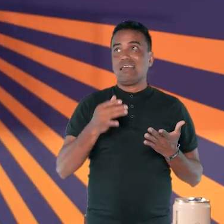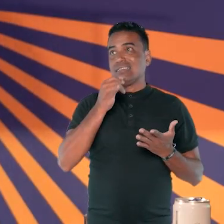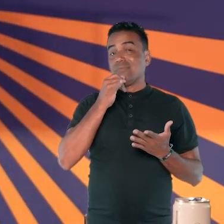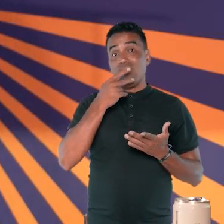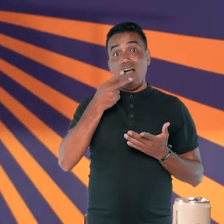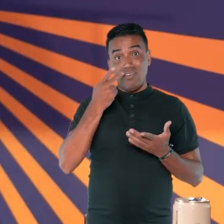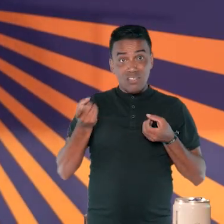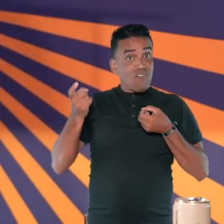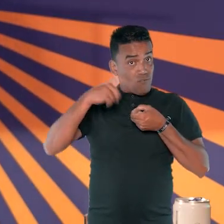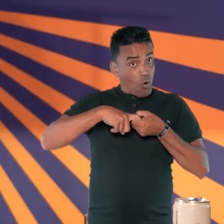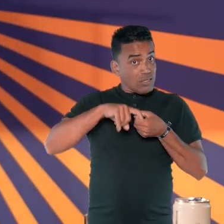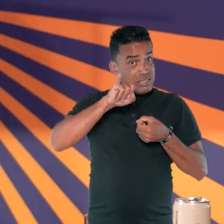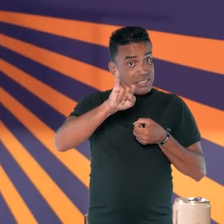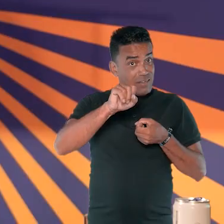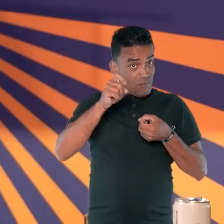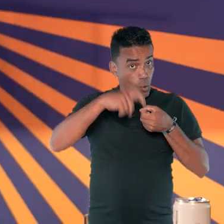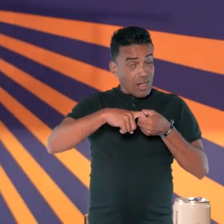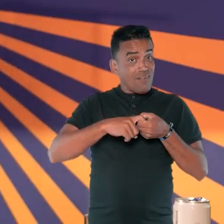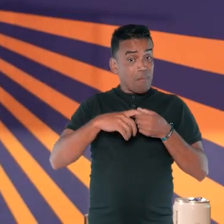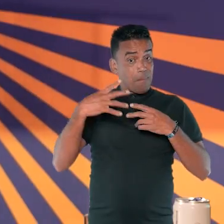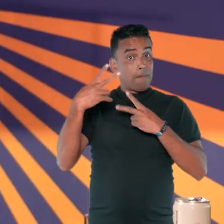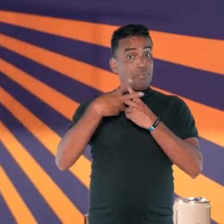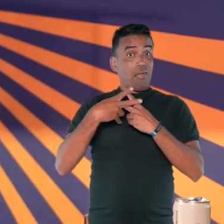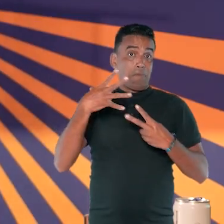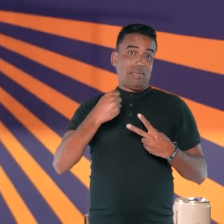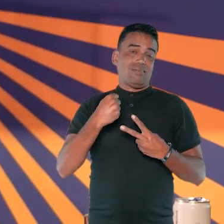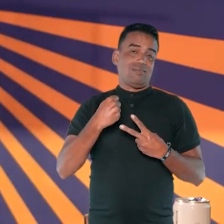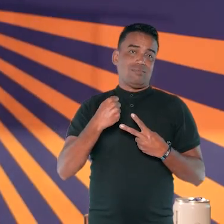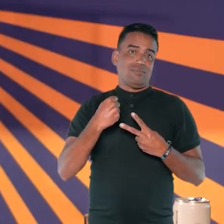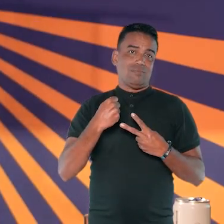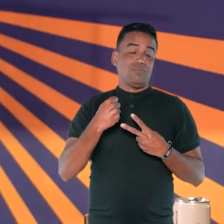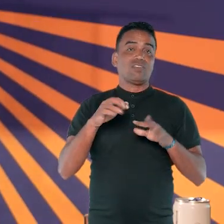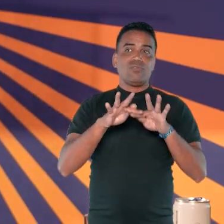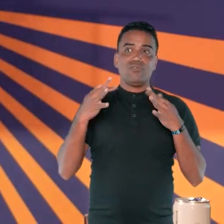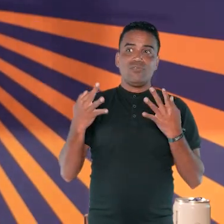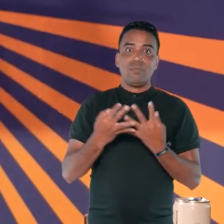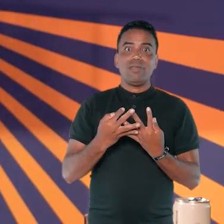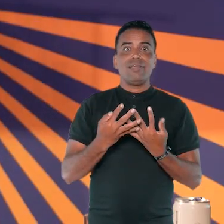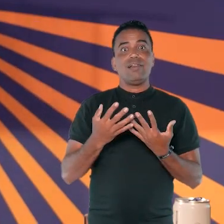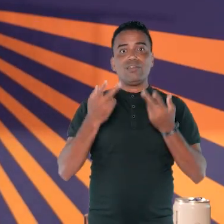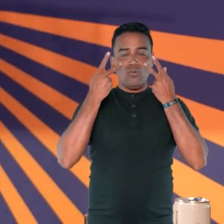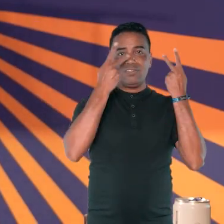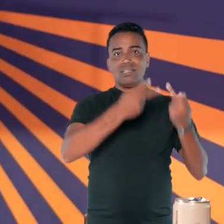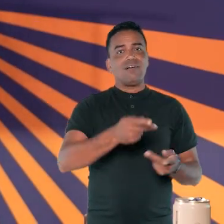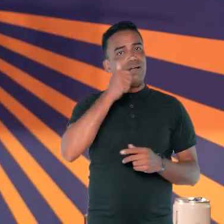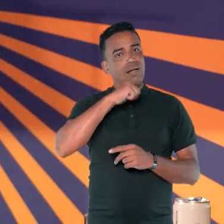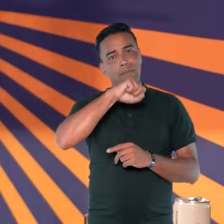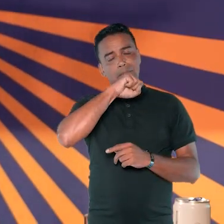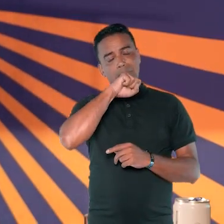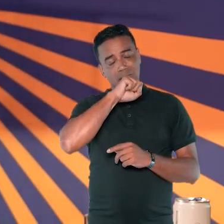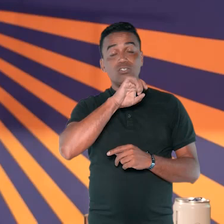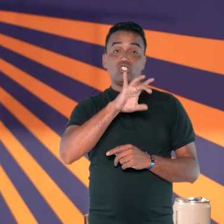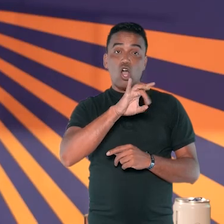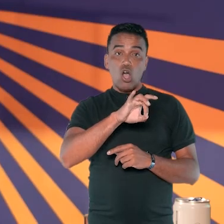você voltar, vão me capturar. Então, da família inteira, a única pessoa que o visitava era a mãe dele,